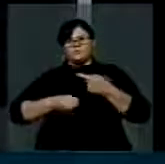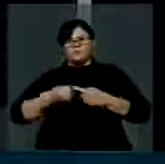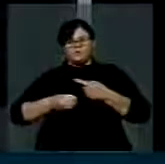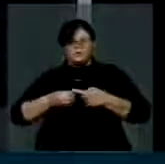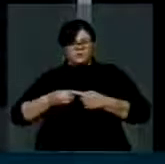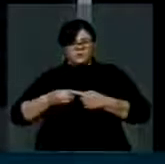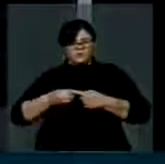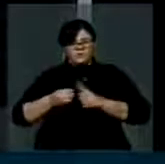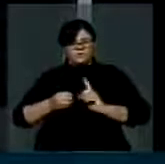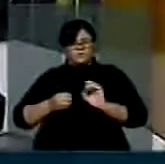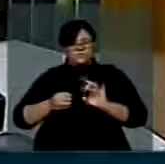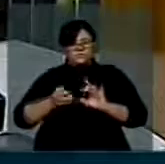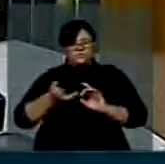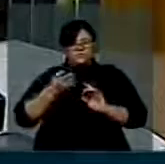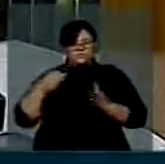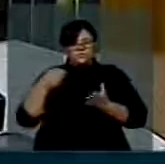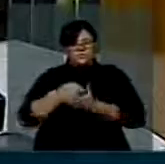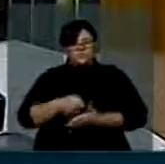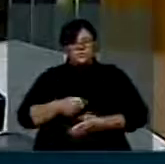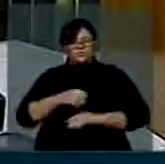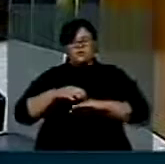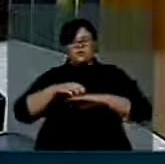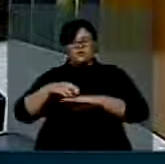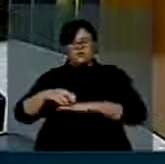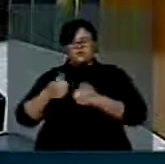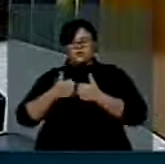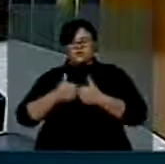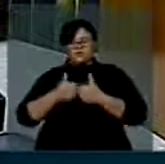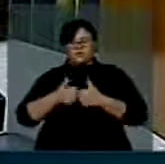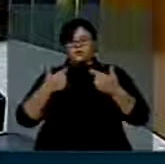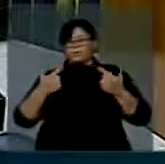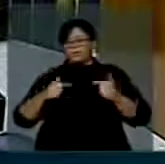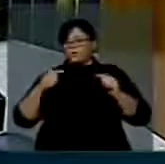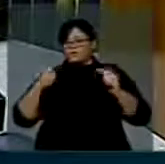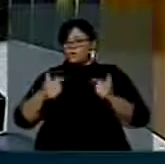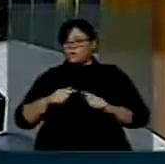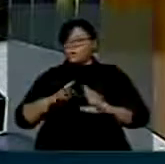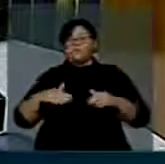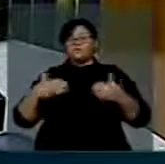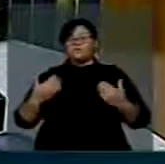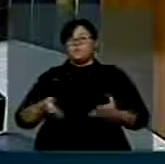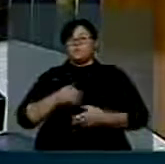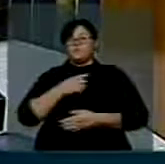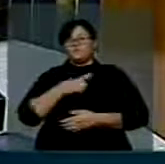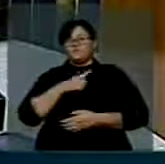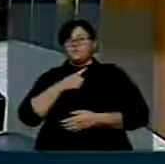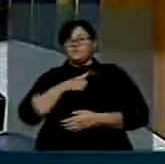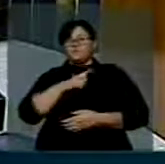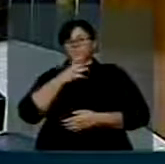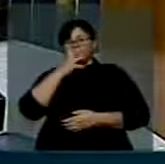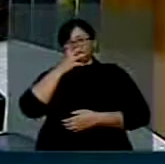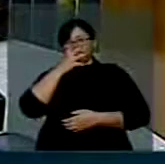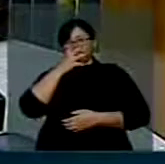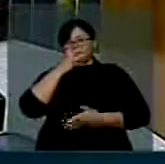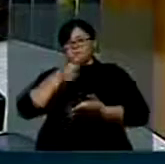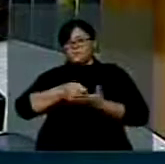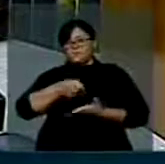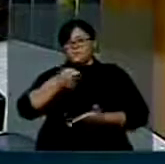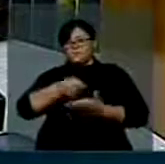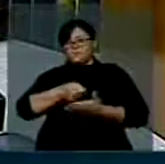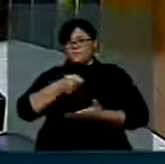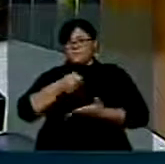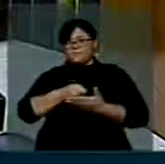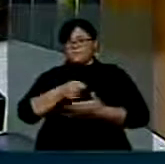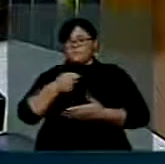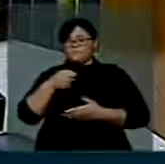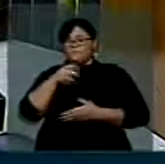para ele pagar o transporte coletivo que ele não tem, então ele se vê nesta obrigatoriedade de ter